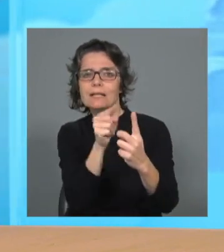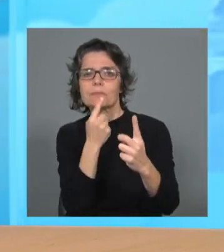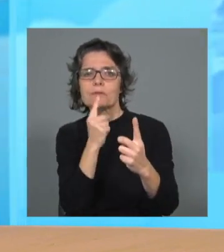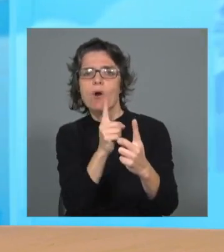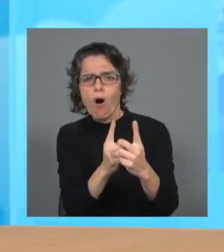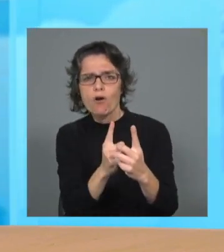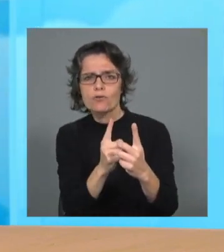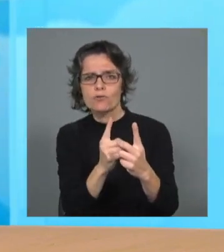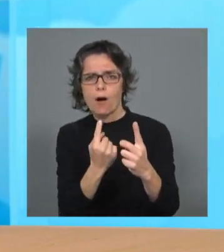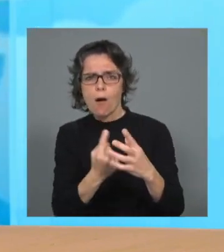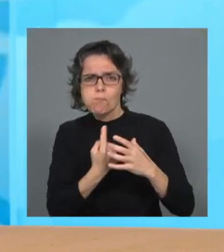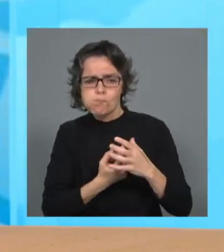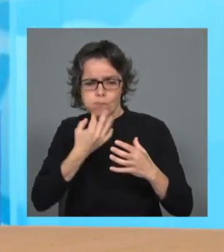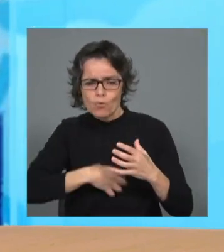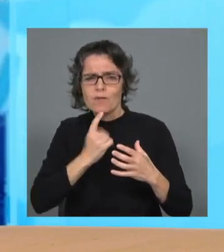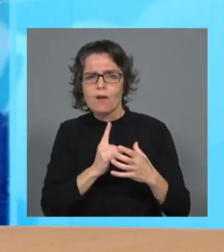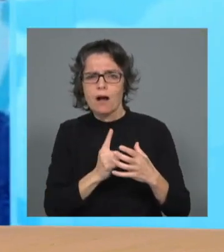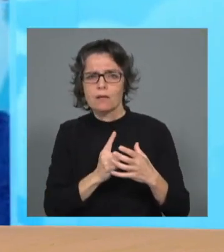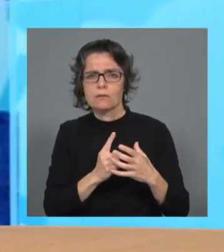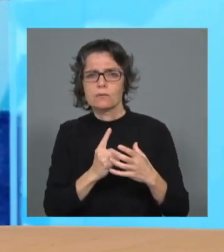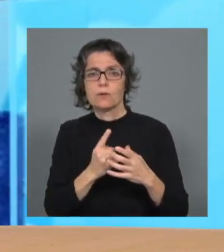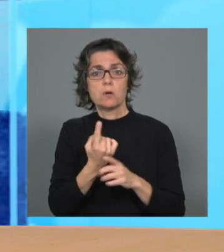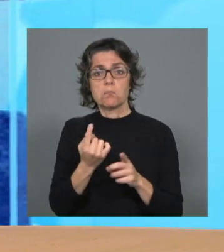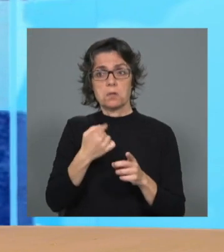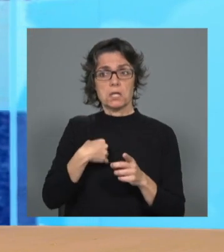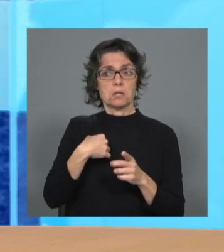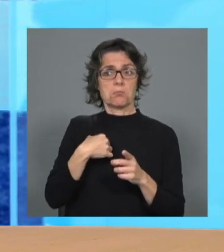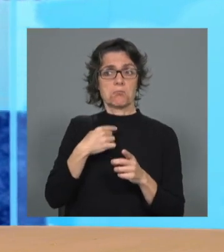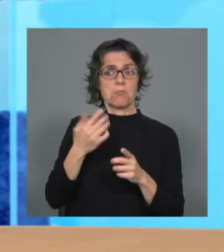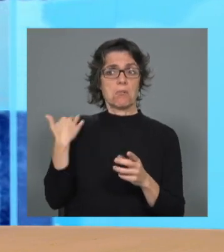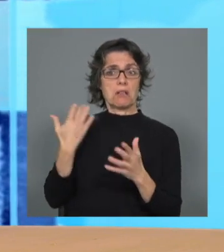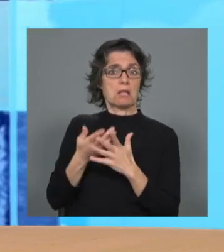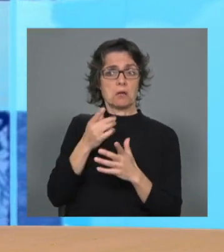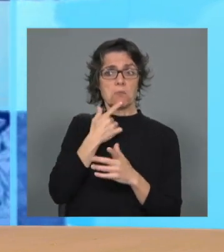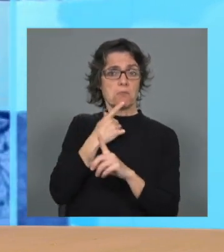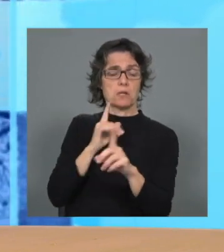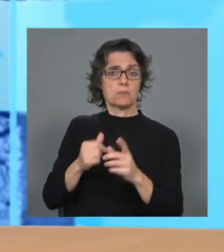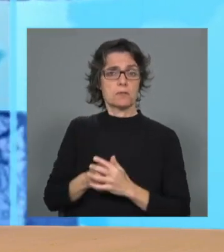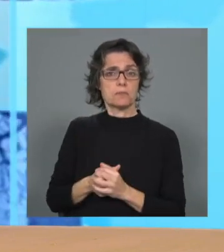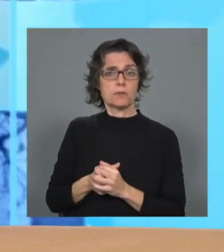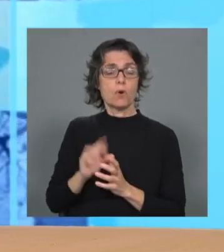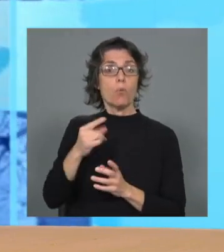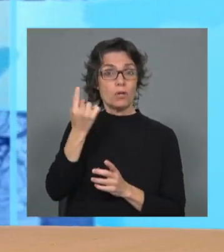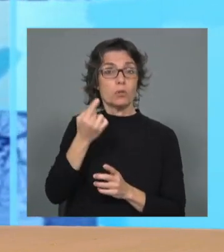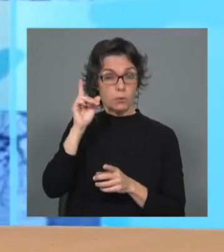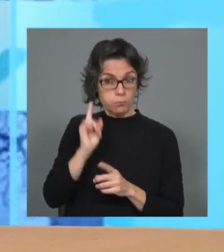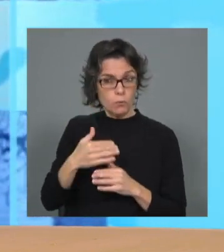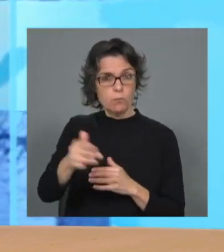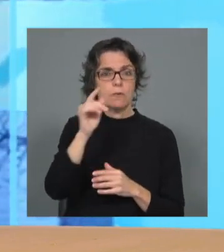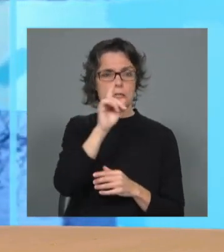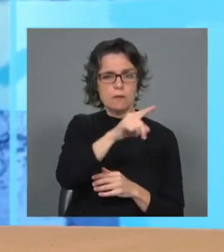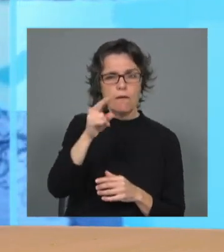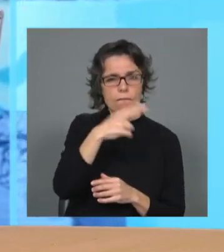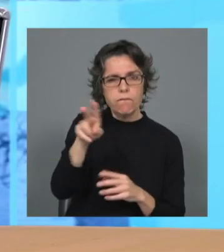falamos, quando visitamos, porque senão eu não tinha essa noção. Só no primeiro ano de visita pascal é que eu tive noção da quantidade de pessoas que vivem